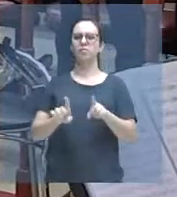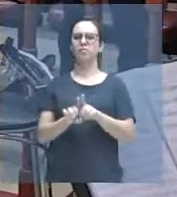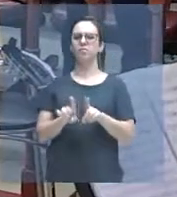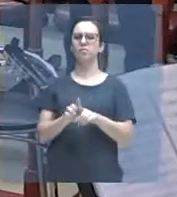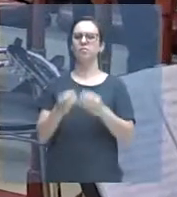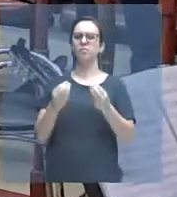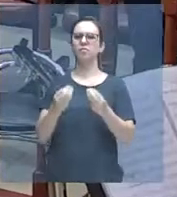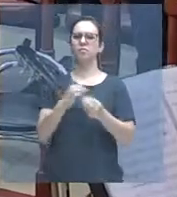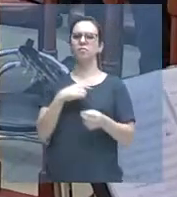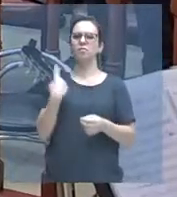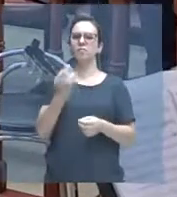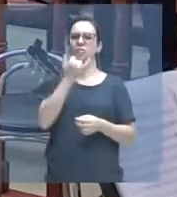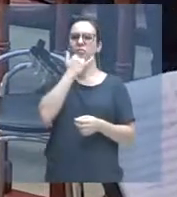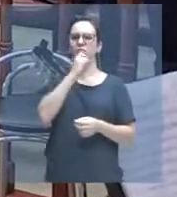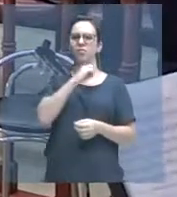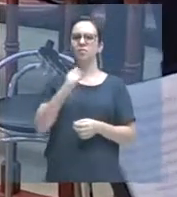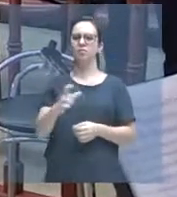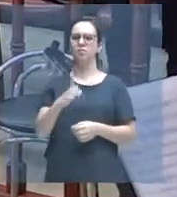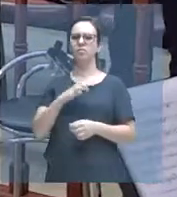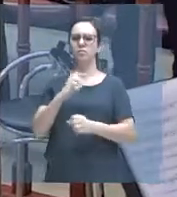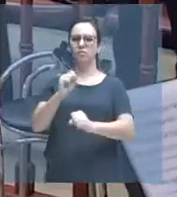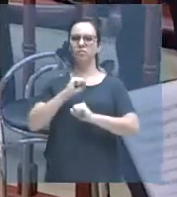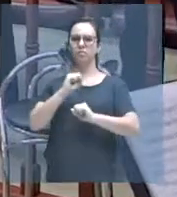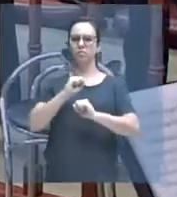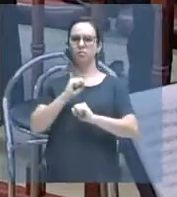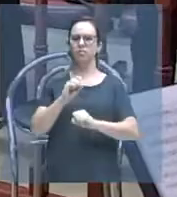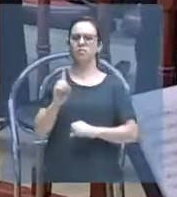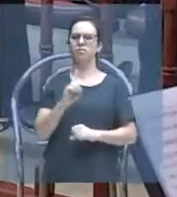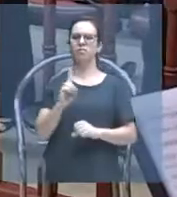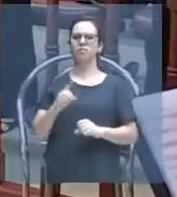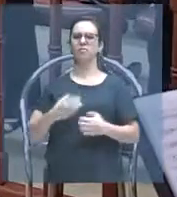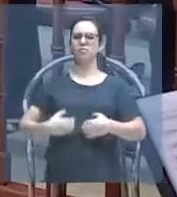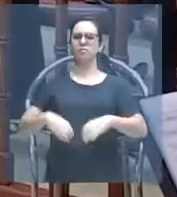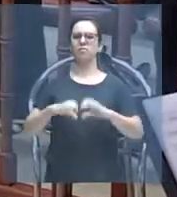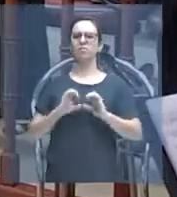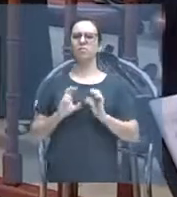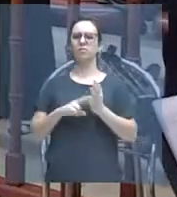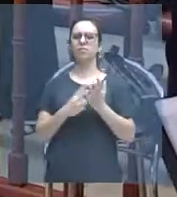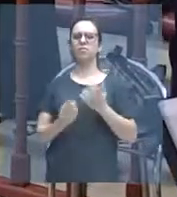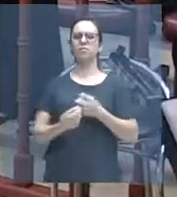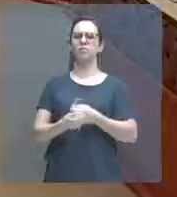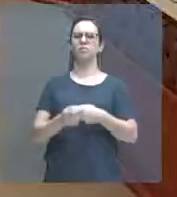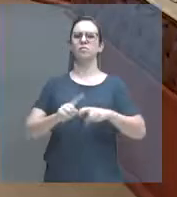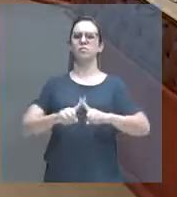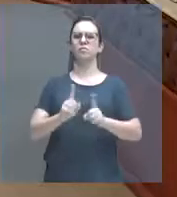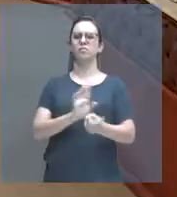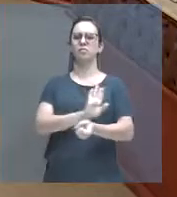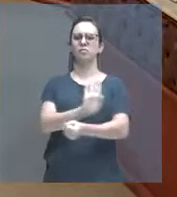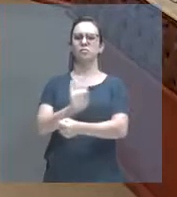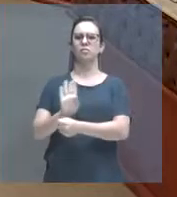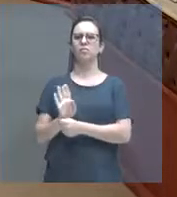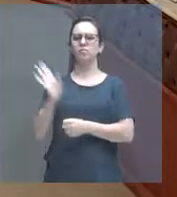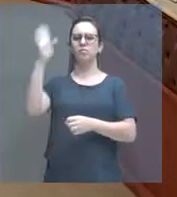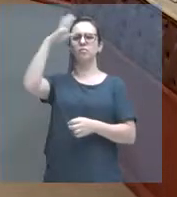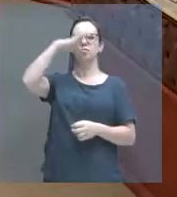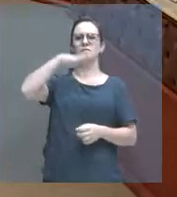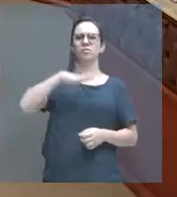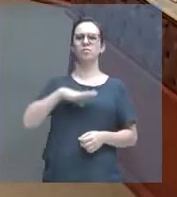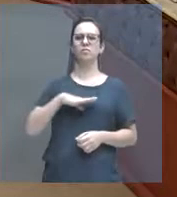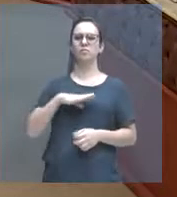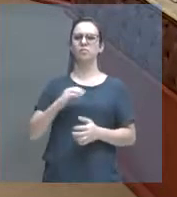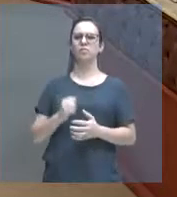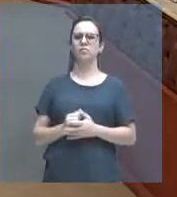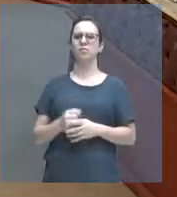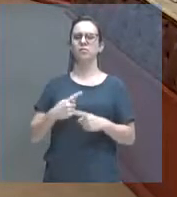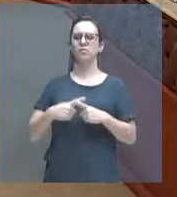nós perdoamos aos nossos devedores, e não nos deixeis cair em tentação, mas livrai-nos do